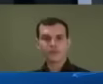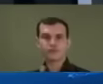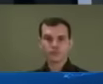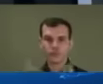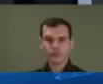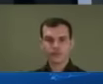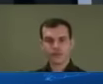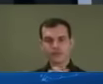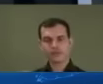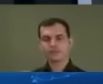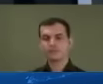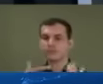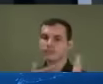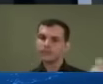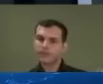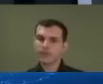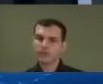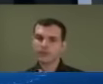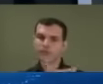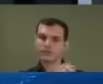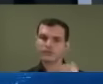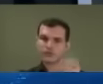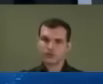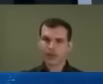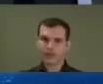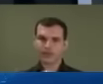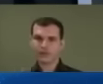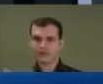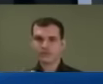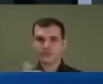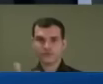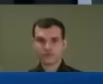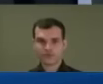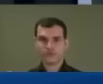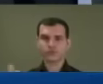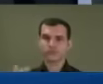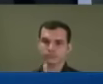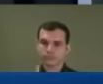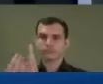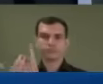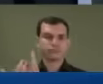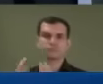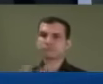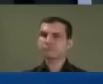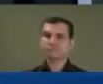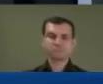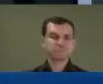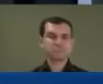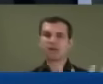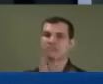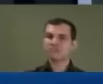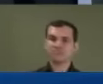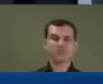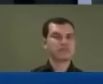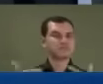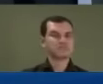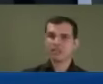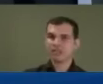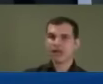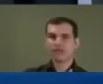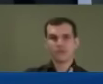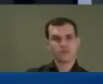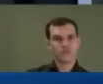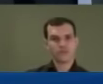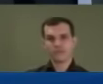ao longo do período 2018 até 2022, não teve um gesto, nenhuma ação, nenhuma iniciativa por parte do governo